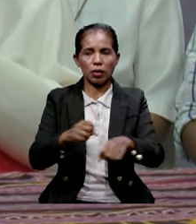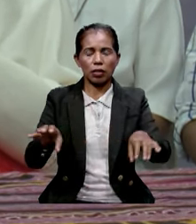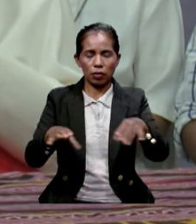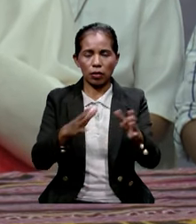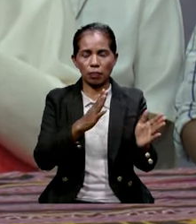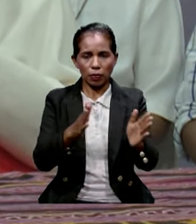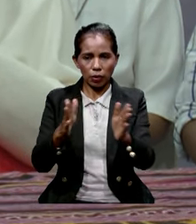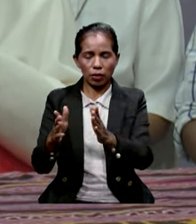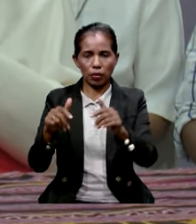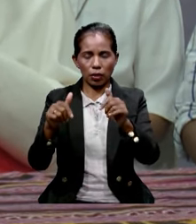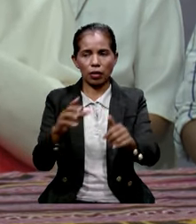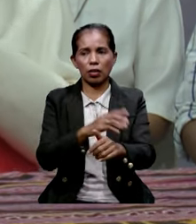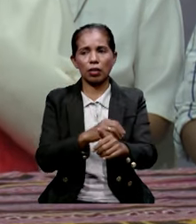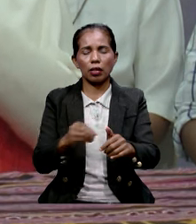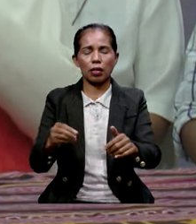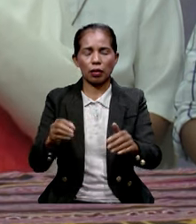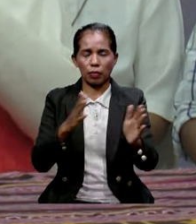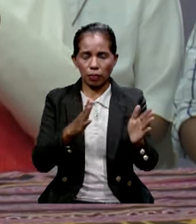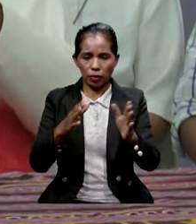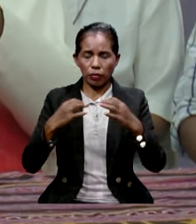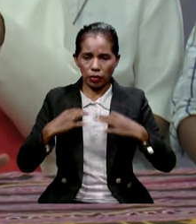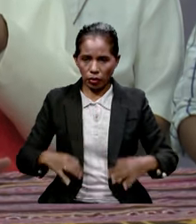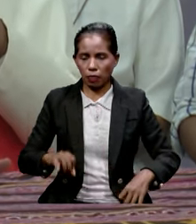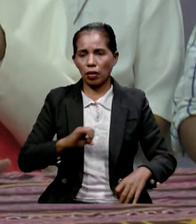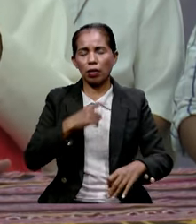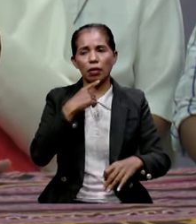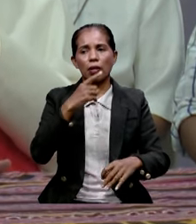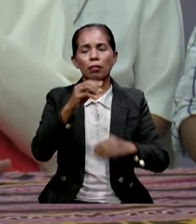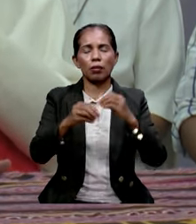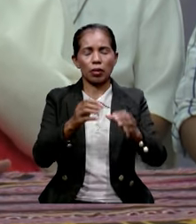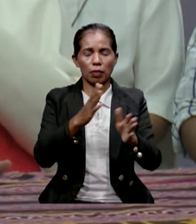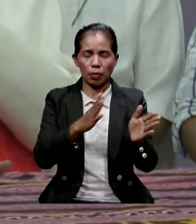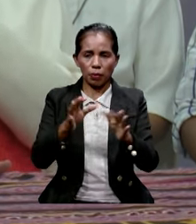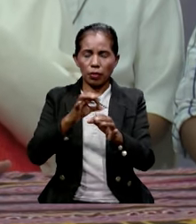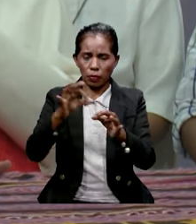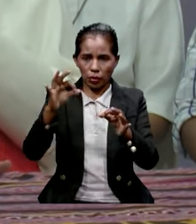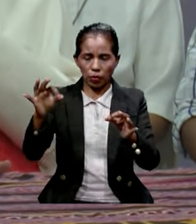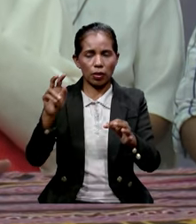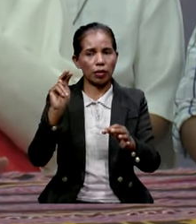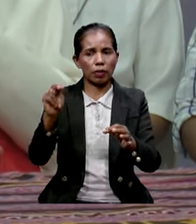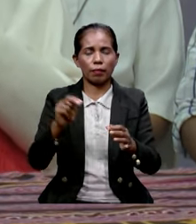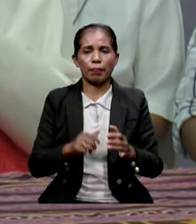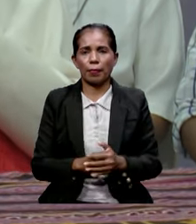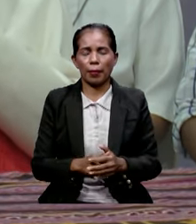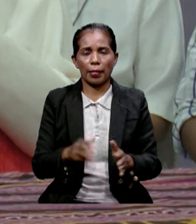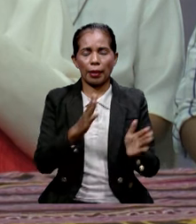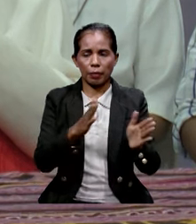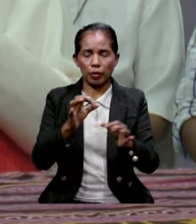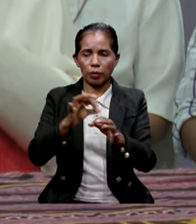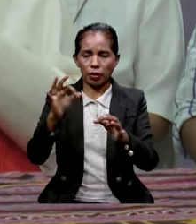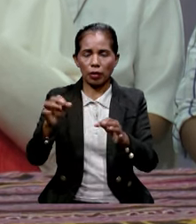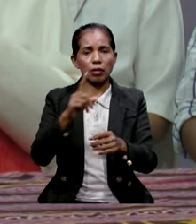preparação, preparação física, uma, desenho de ano. Agora, preparação espiritual em Nian, preparação espiritual em Nian,